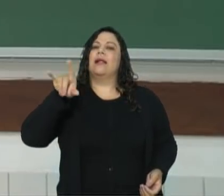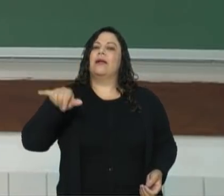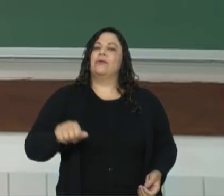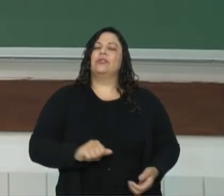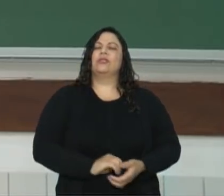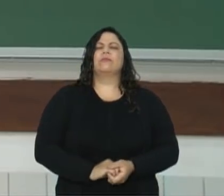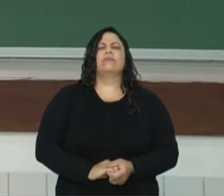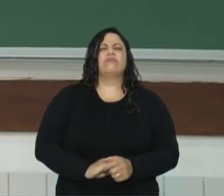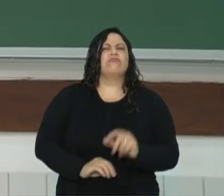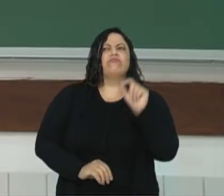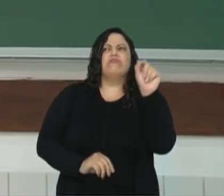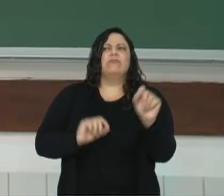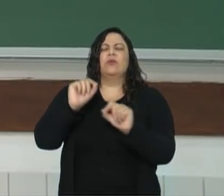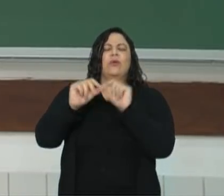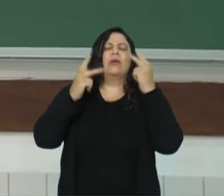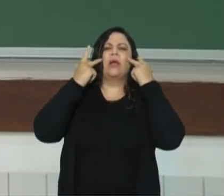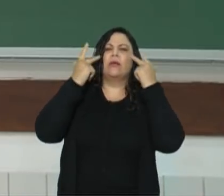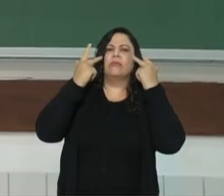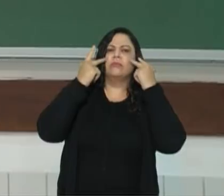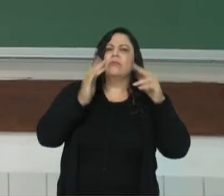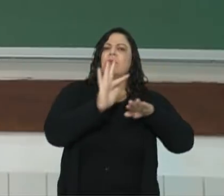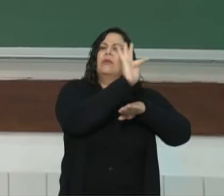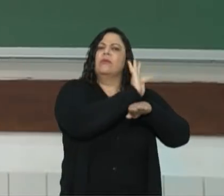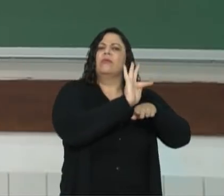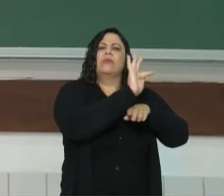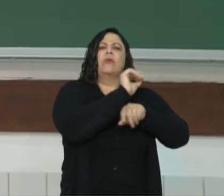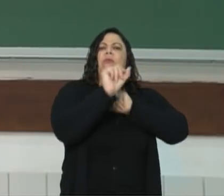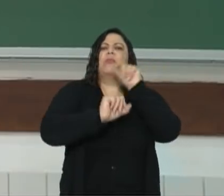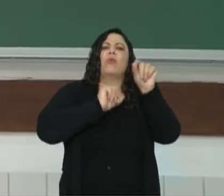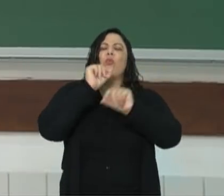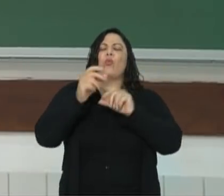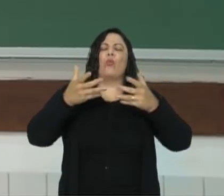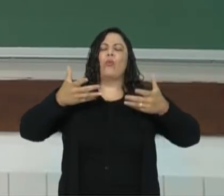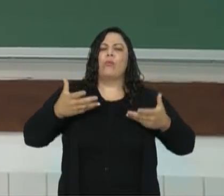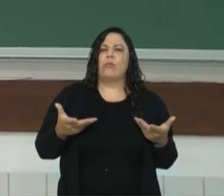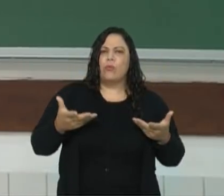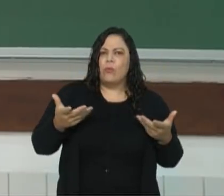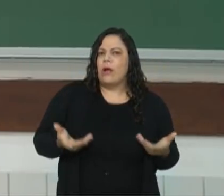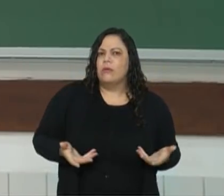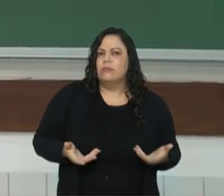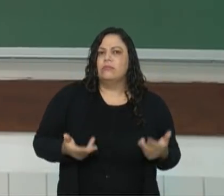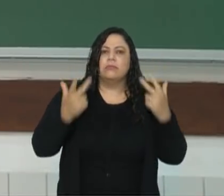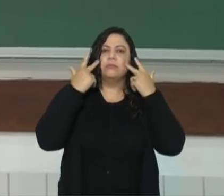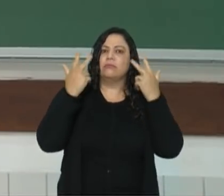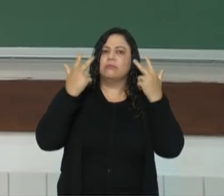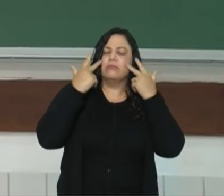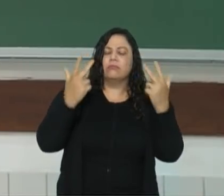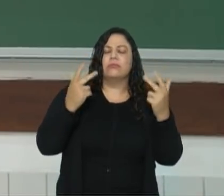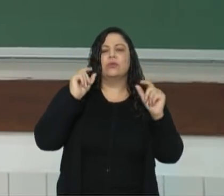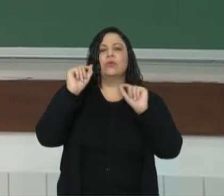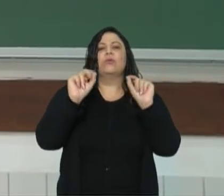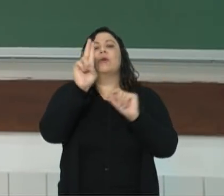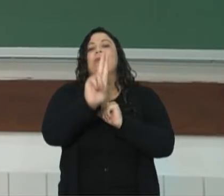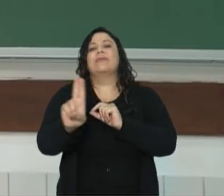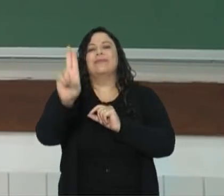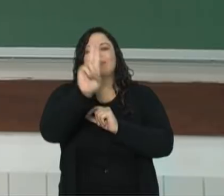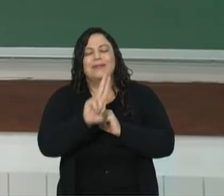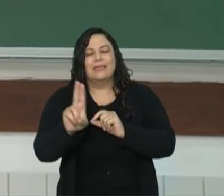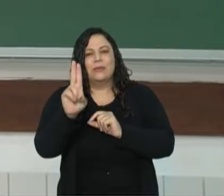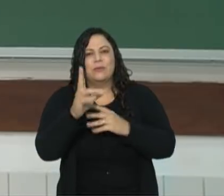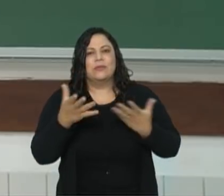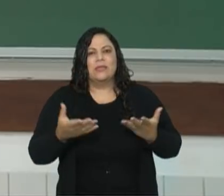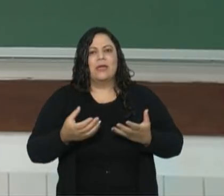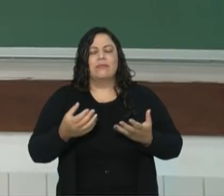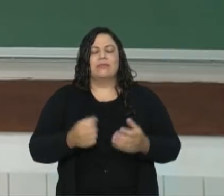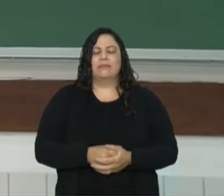comum, a partir desse exemplo que a gente viu da reportagem que a gente leu, o que é comum para usar quando eu produzo